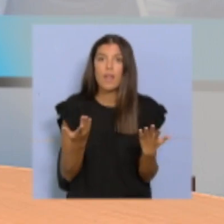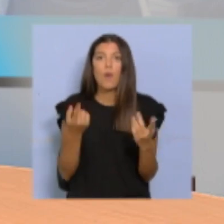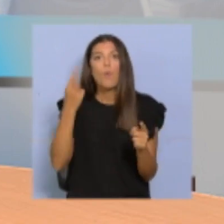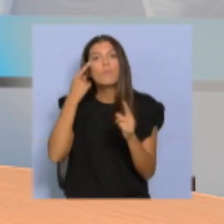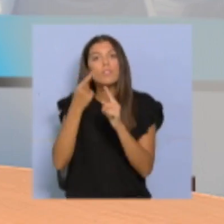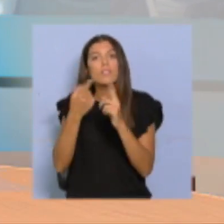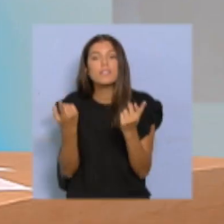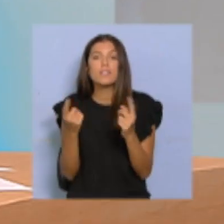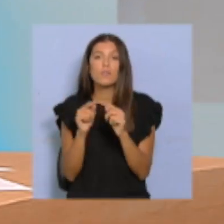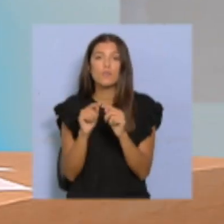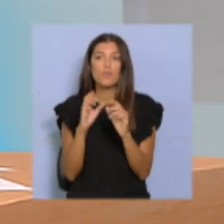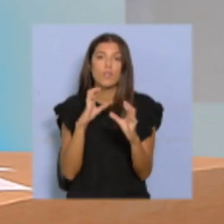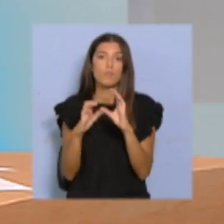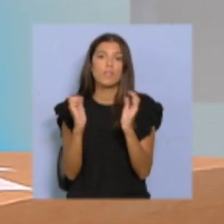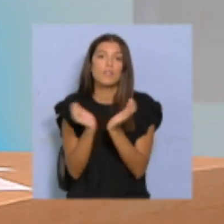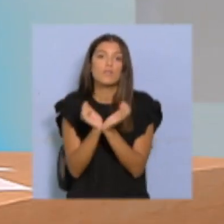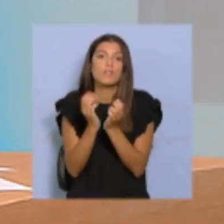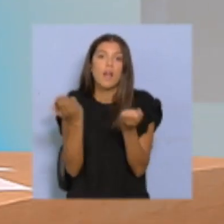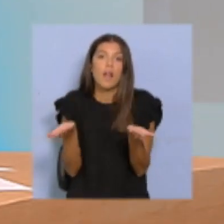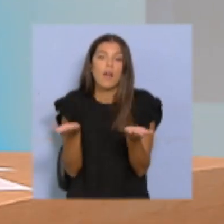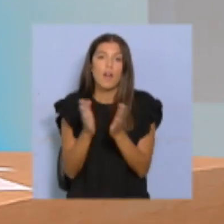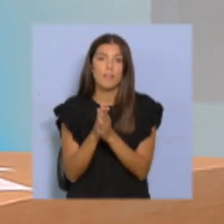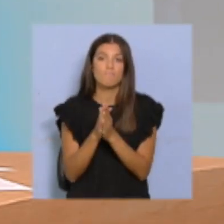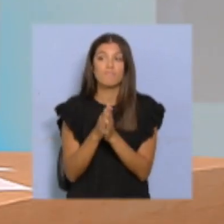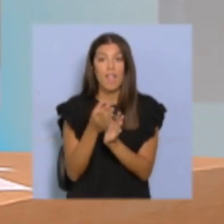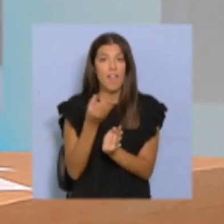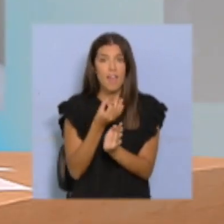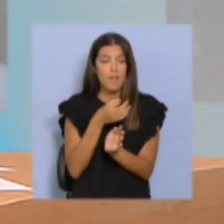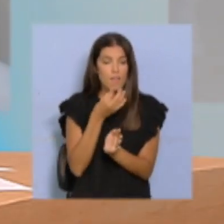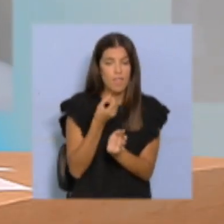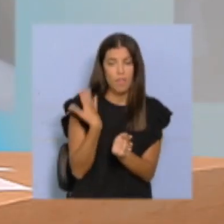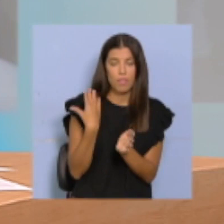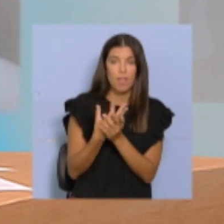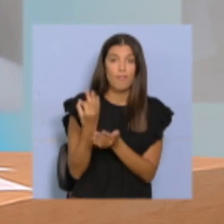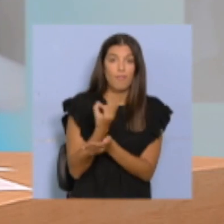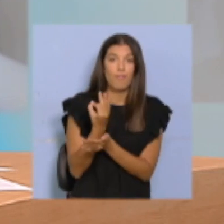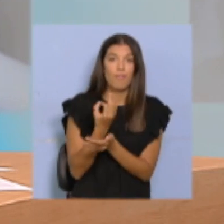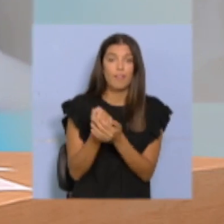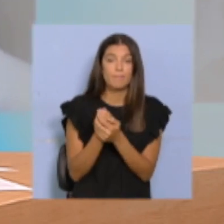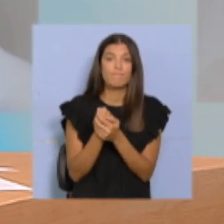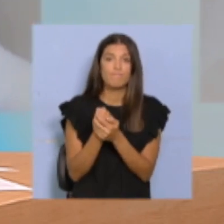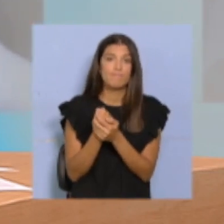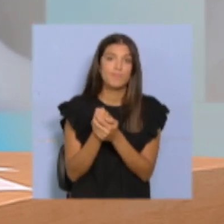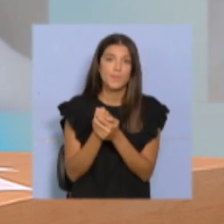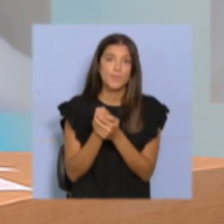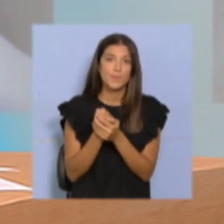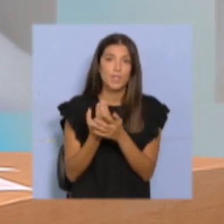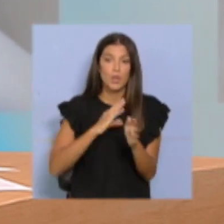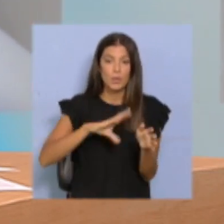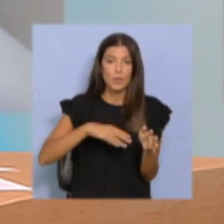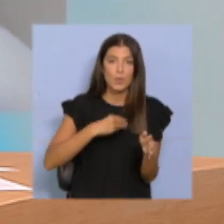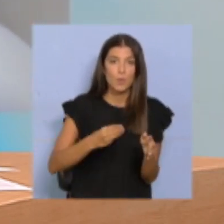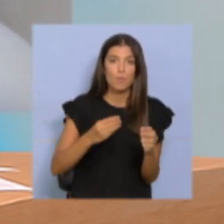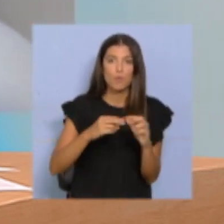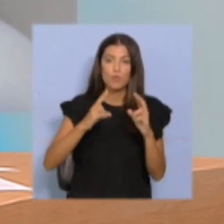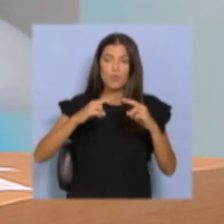É aquele fator que estávamos a falar há bocado, não é? Que é, de facto, no mundo não há